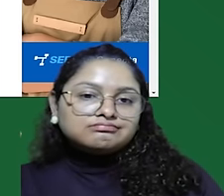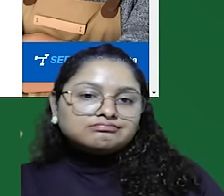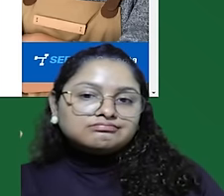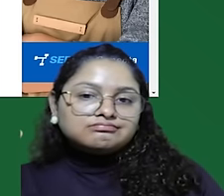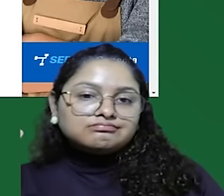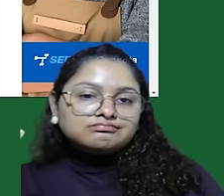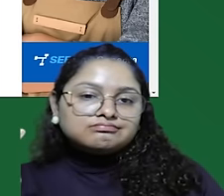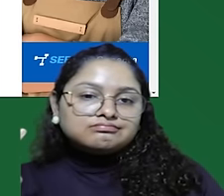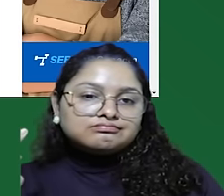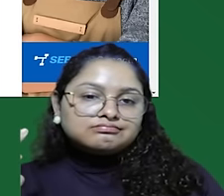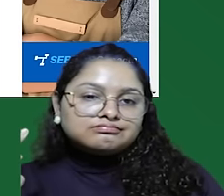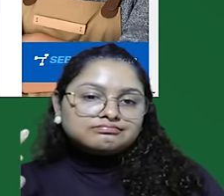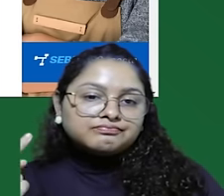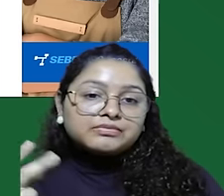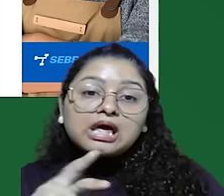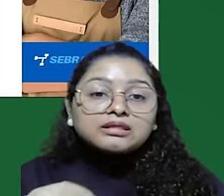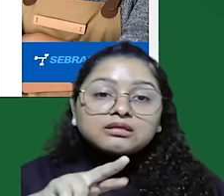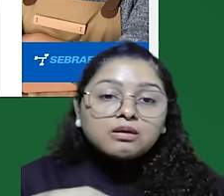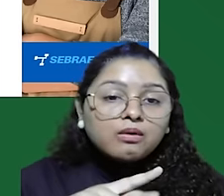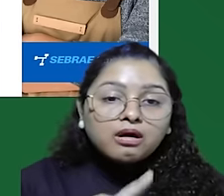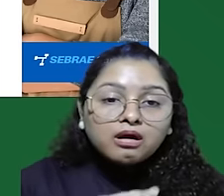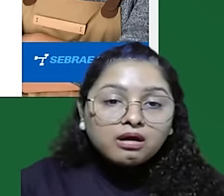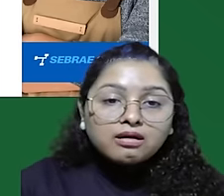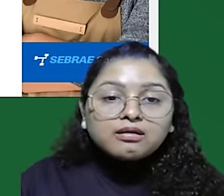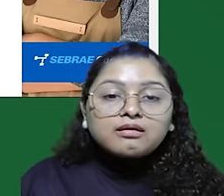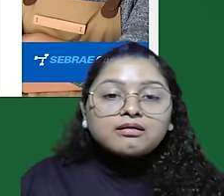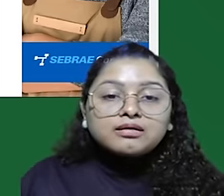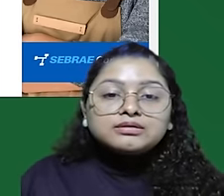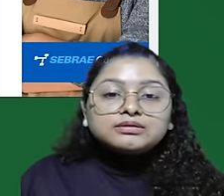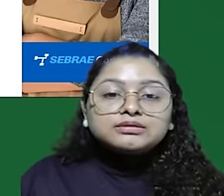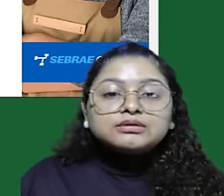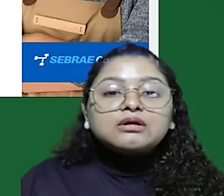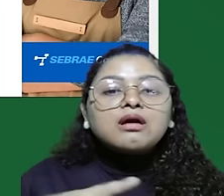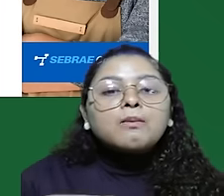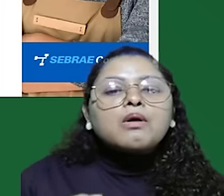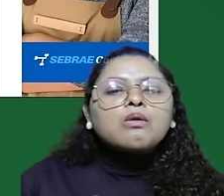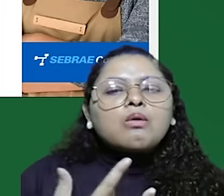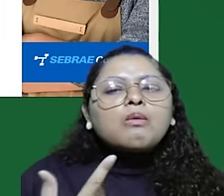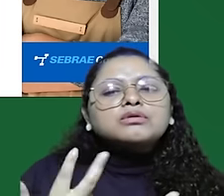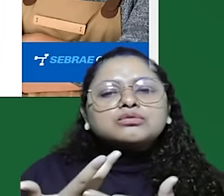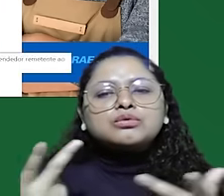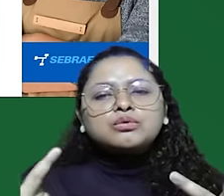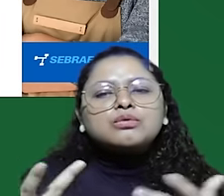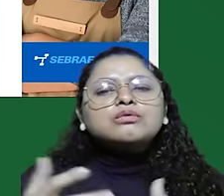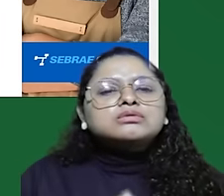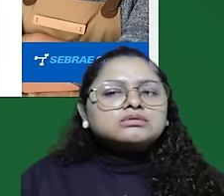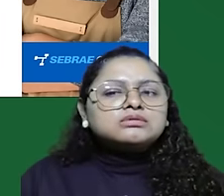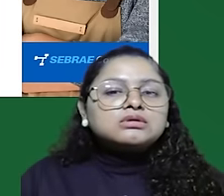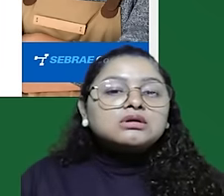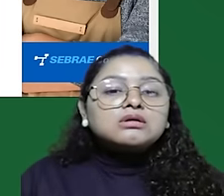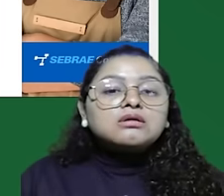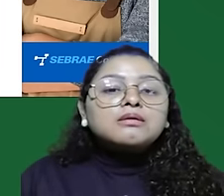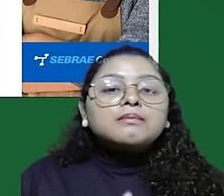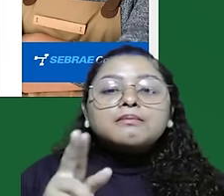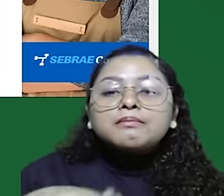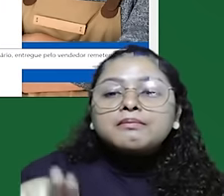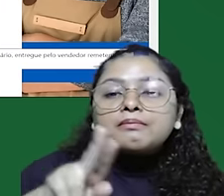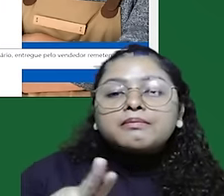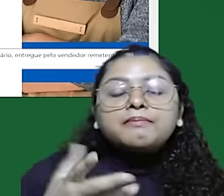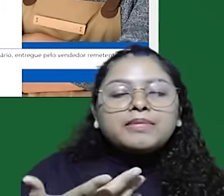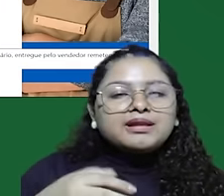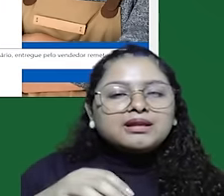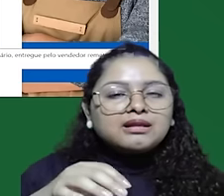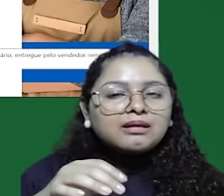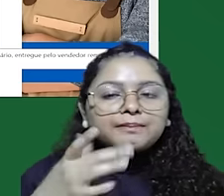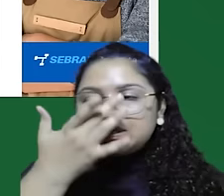né ah não não é é eu uso a compra de mercadoria para comercialização pelo adquirente